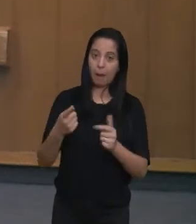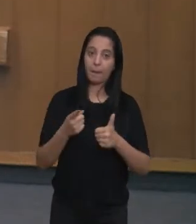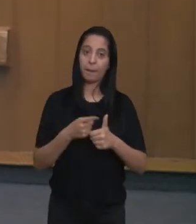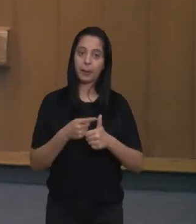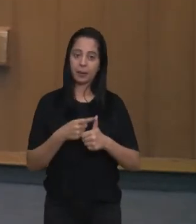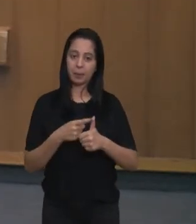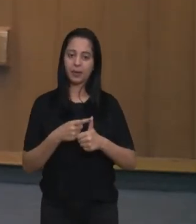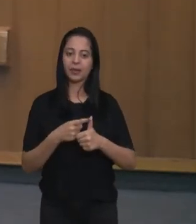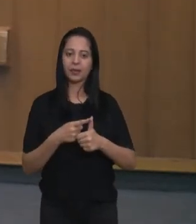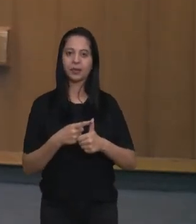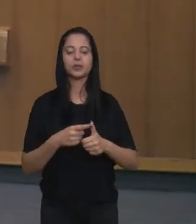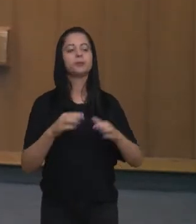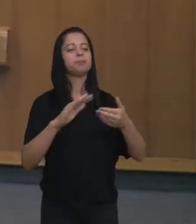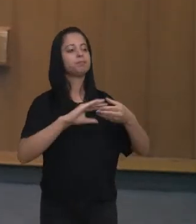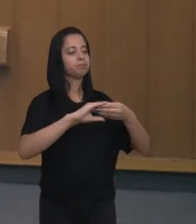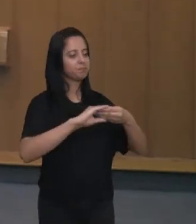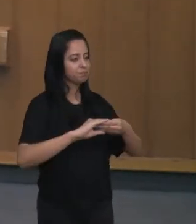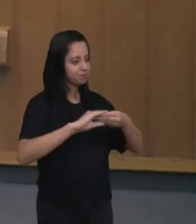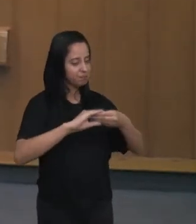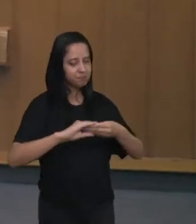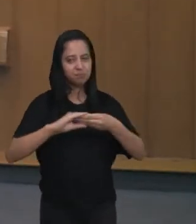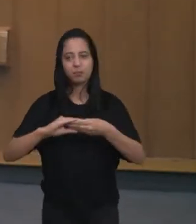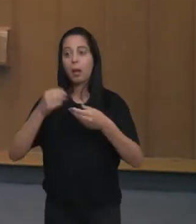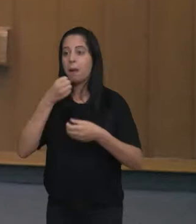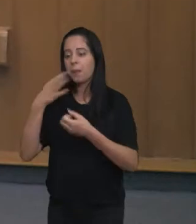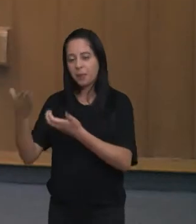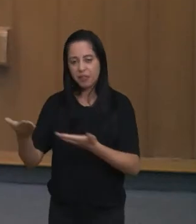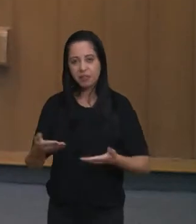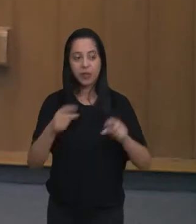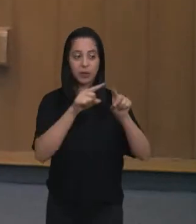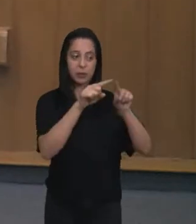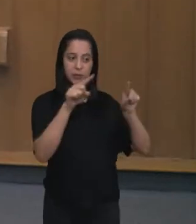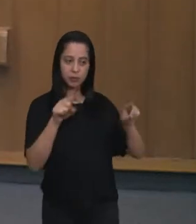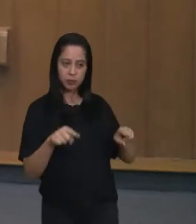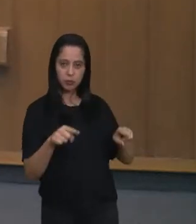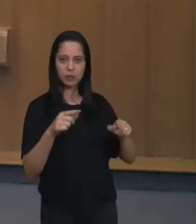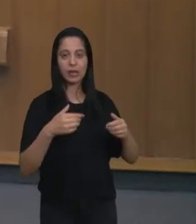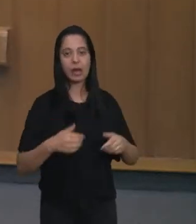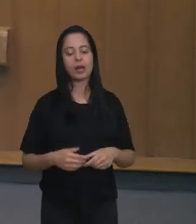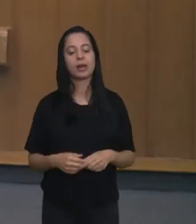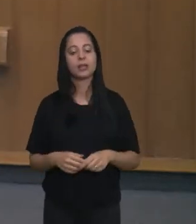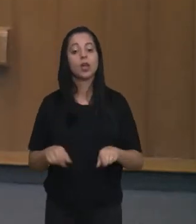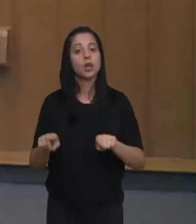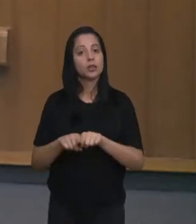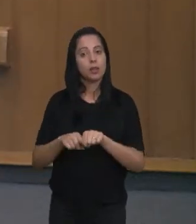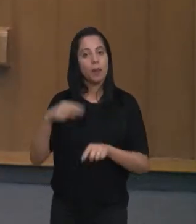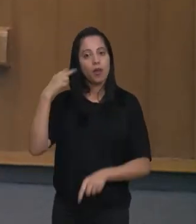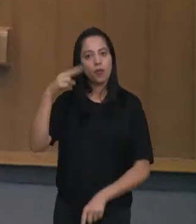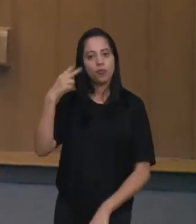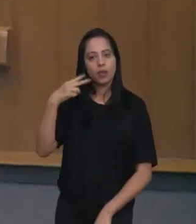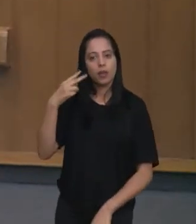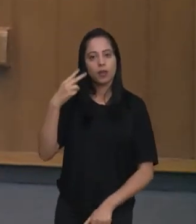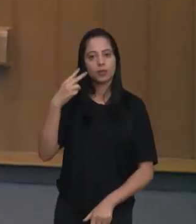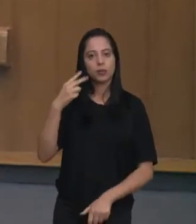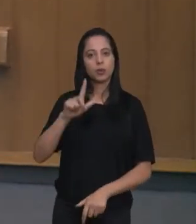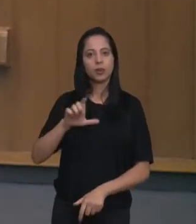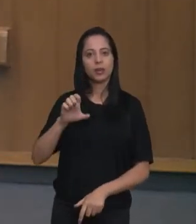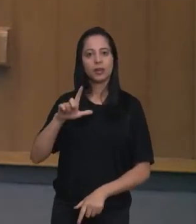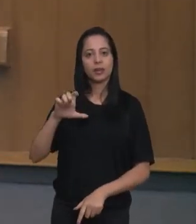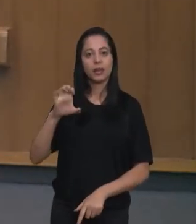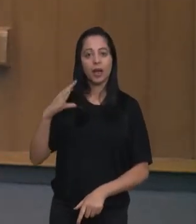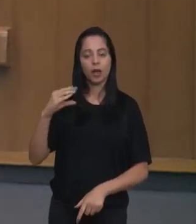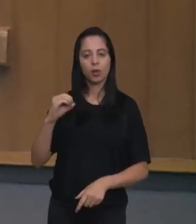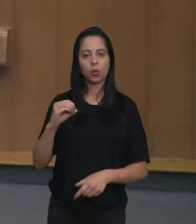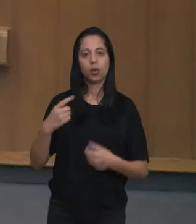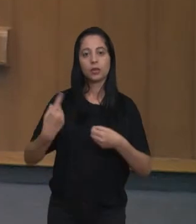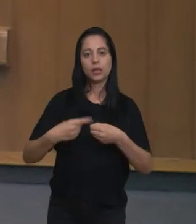saudar os servidores que estão aqui presentes na casa. Queria também saudar o vereador Leleco. Recentemente eu estive ali na Ilhabela,